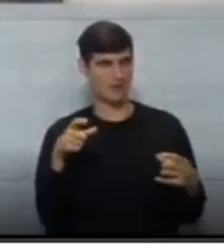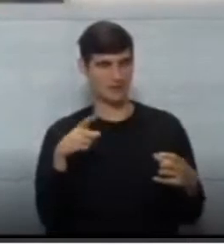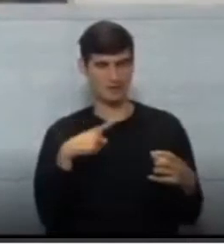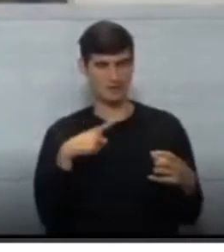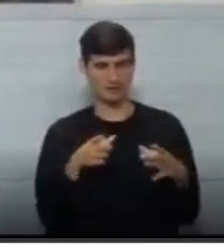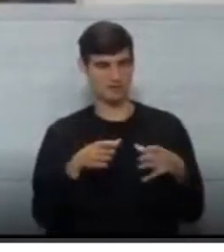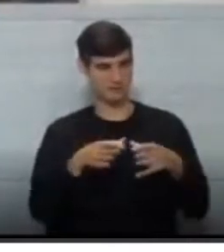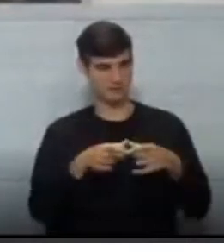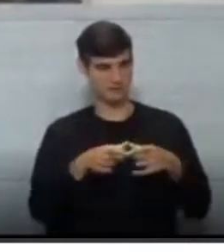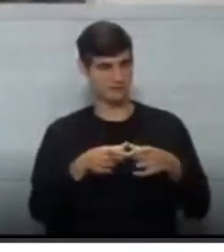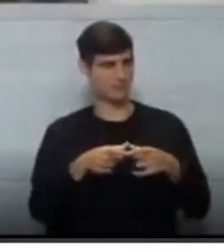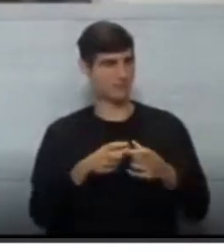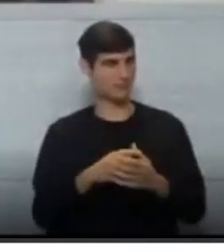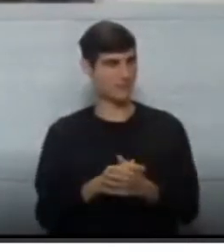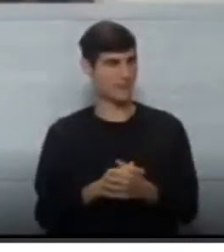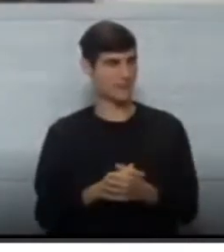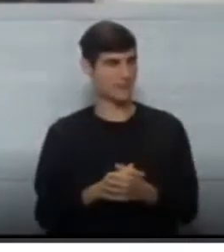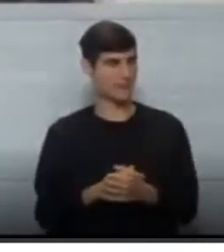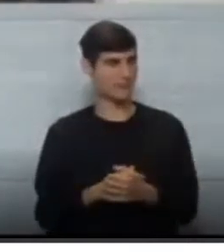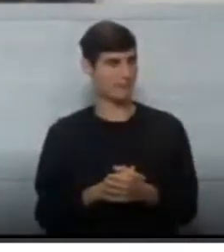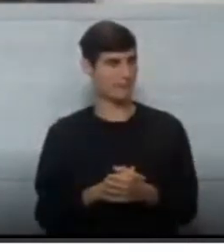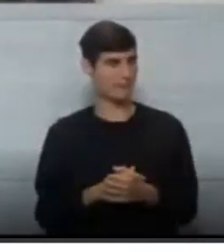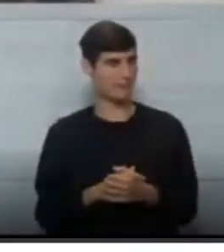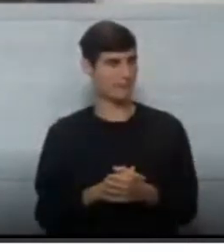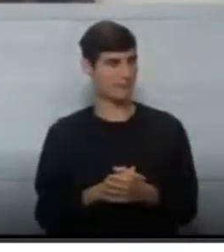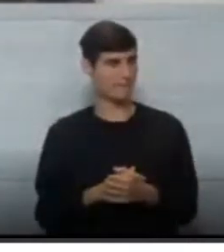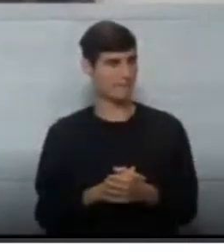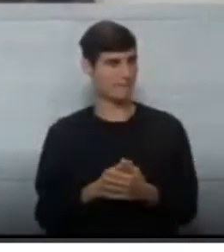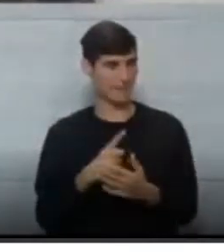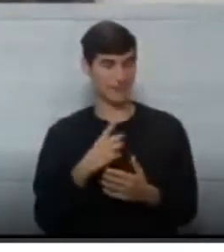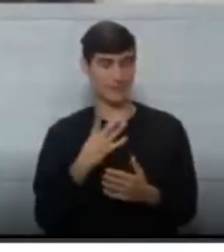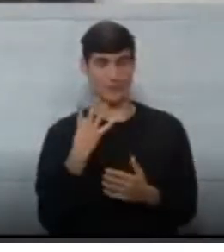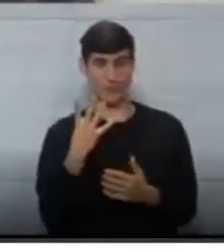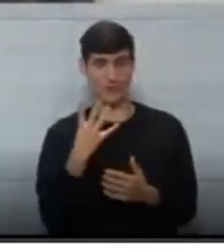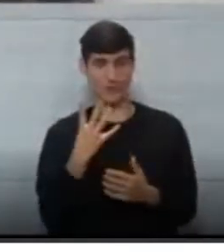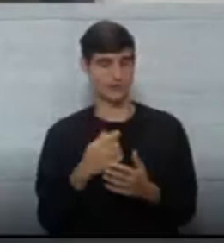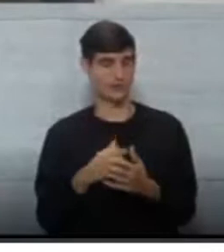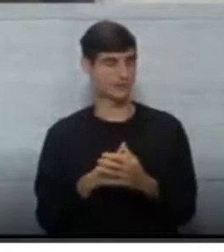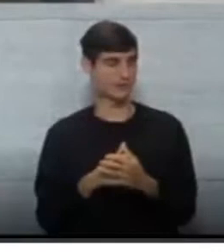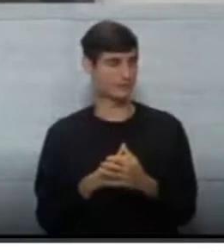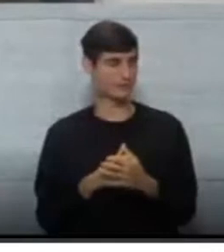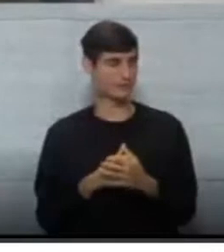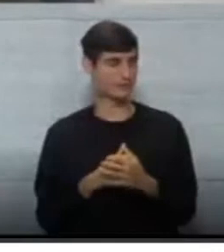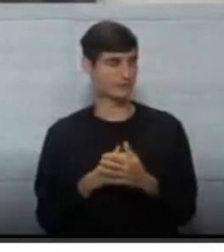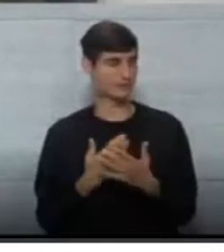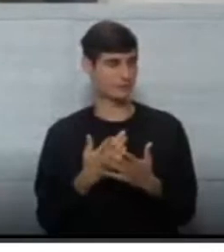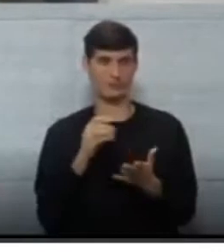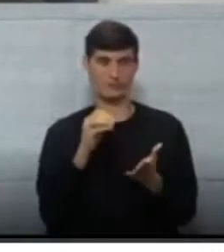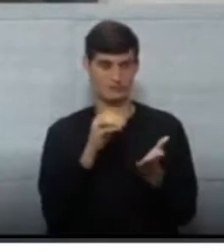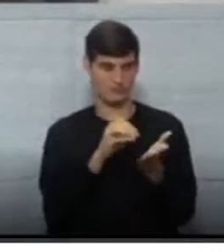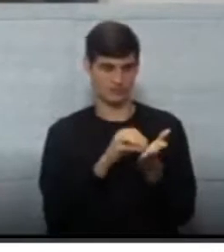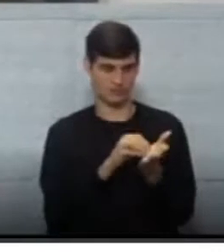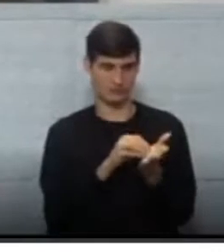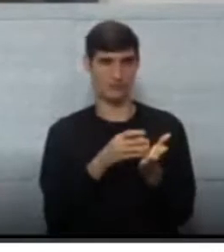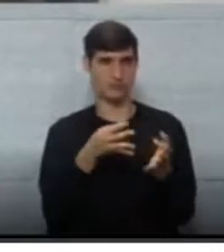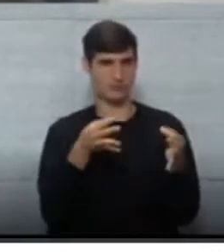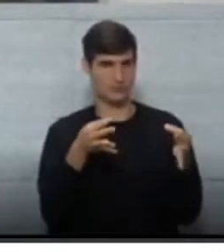o meio BP e vamos fazer primeiro a anotação correta